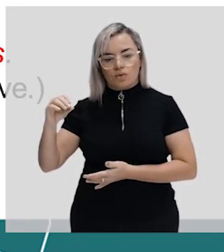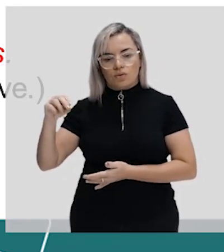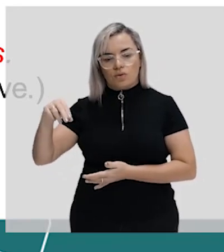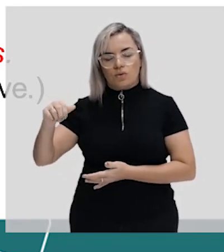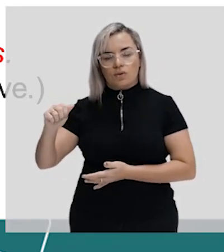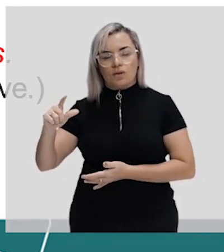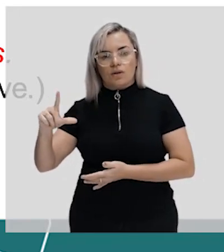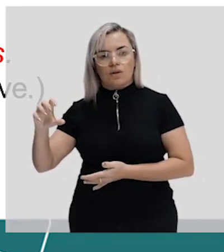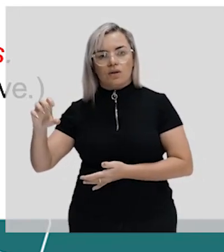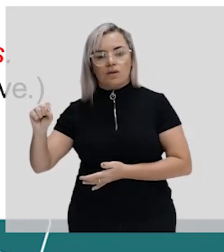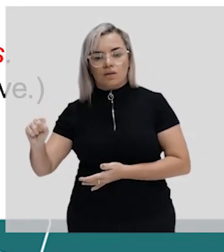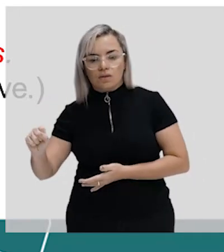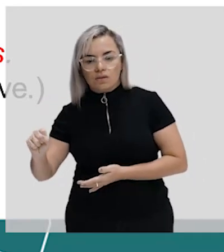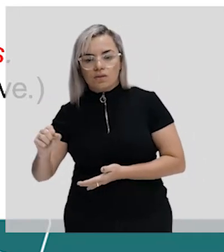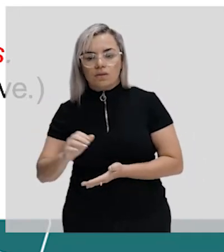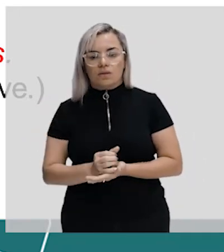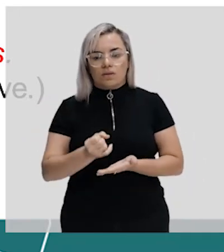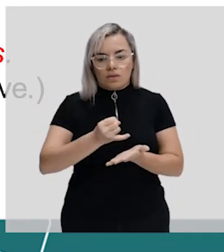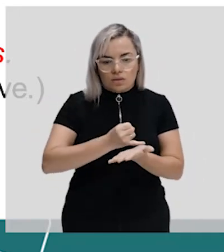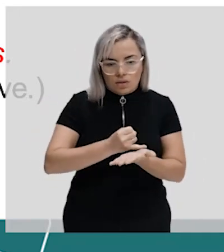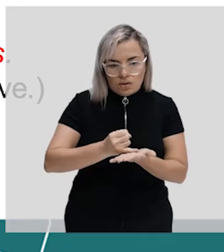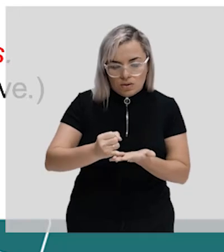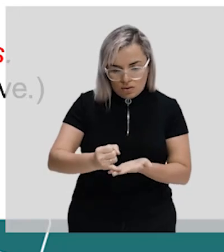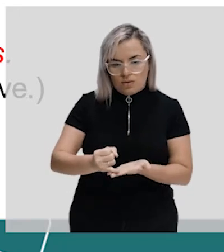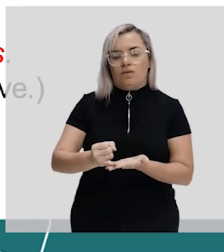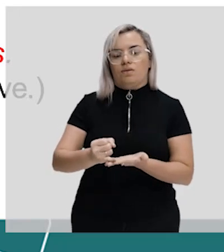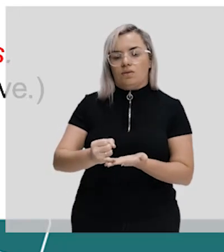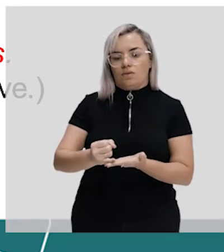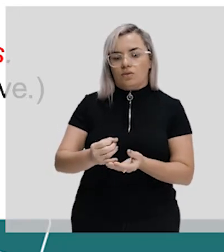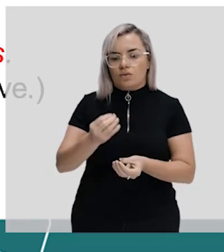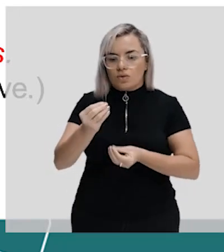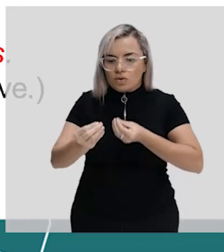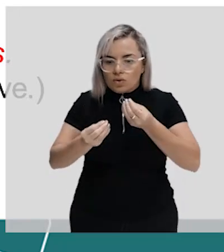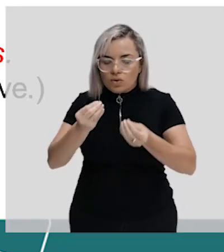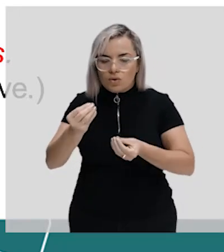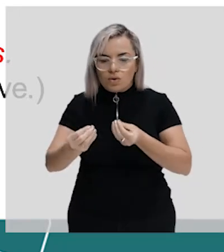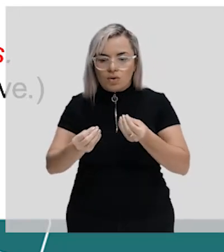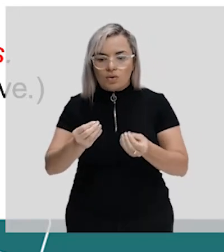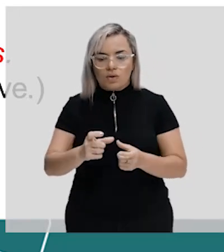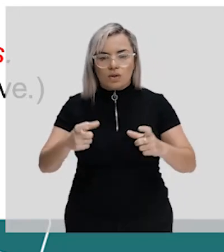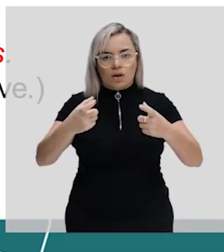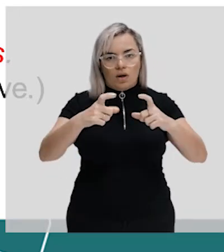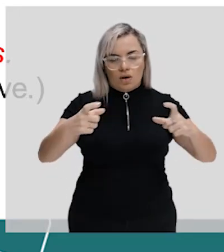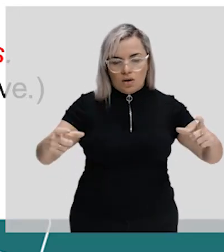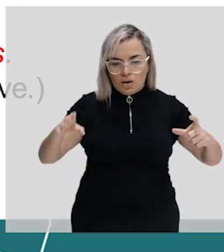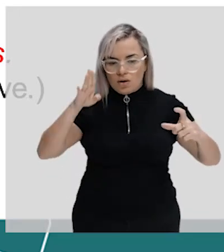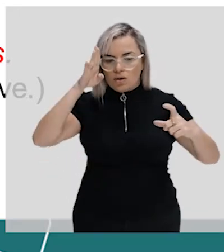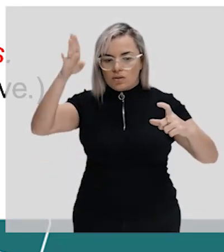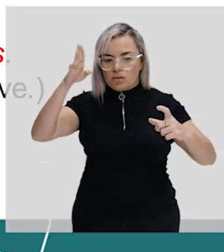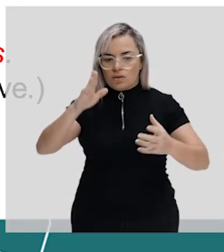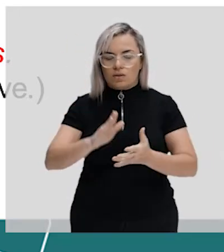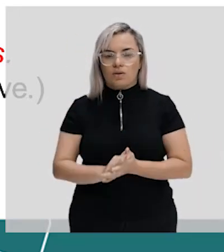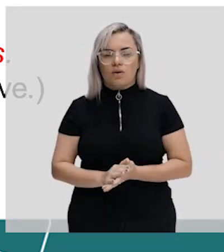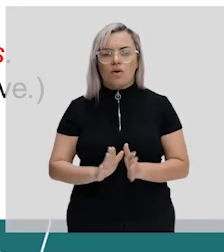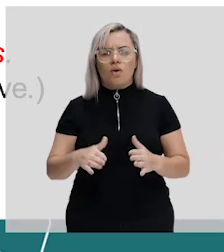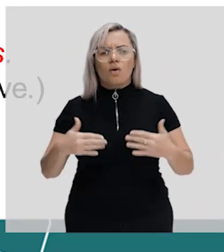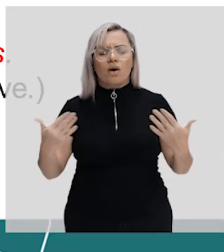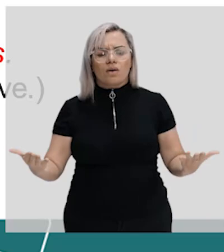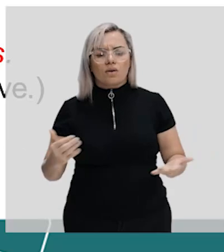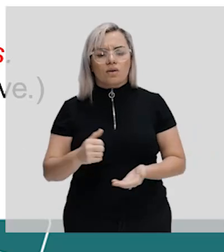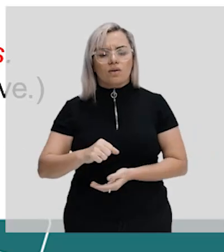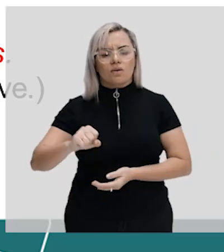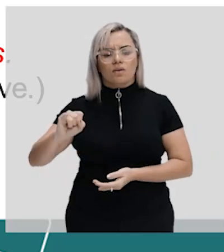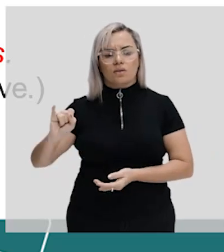para a realização da oração principal. Quais são elas? Se, como e quando.